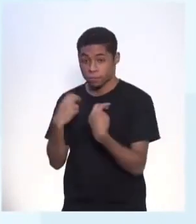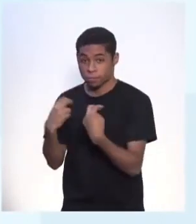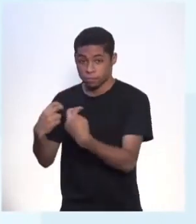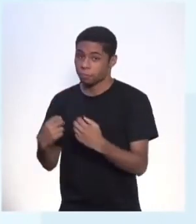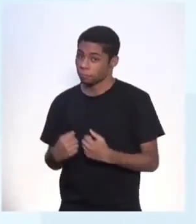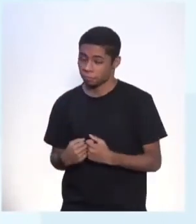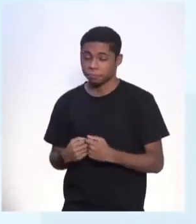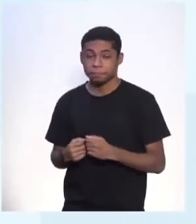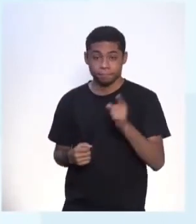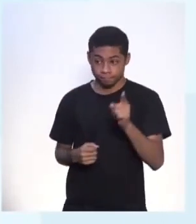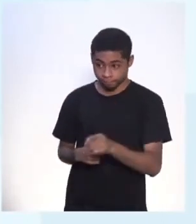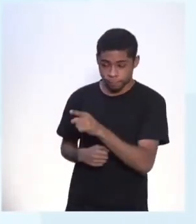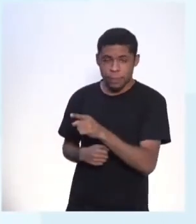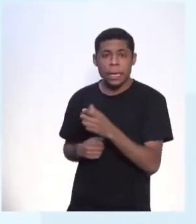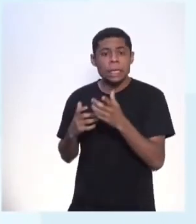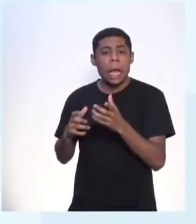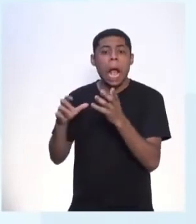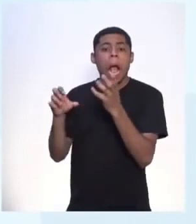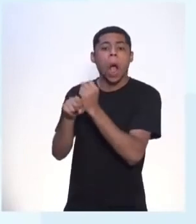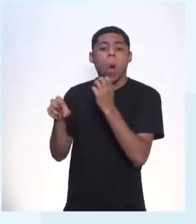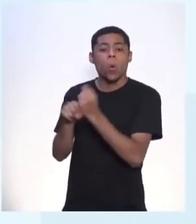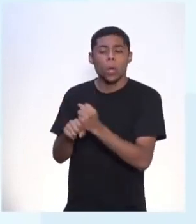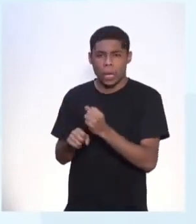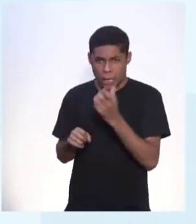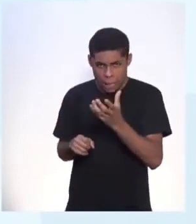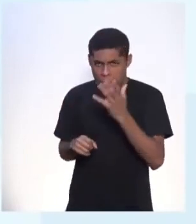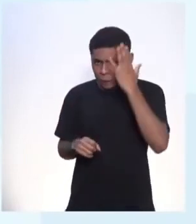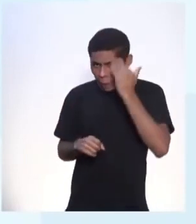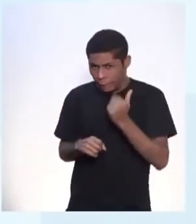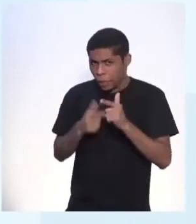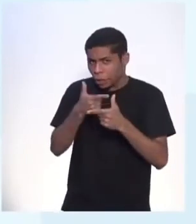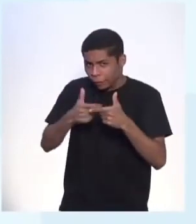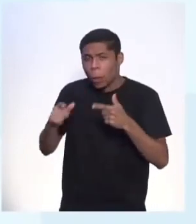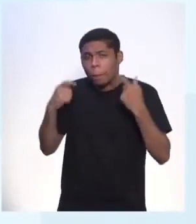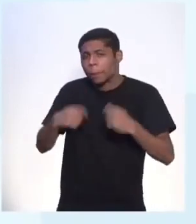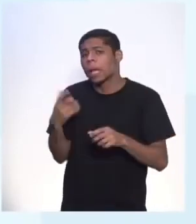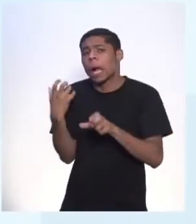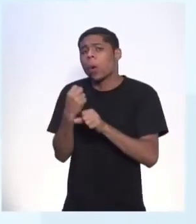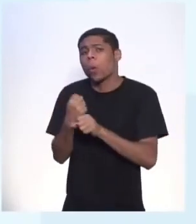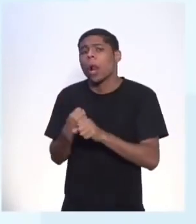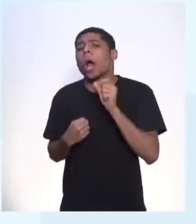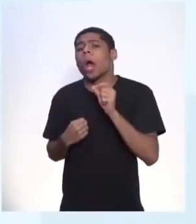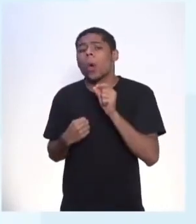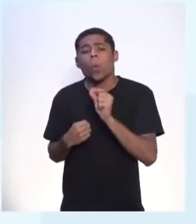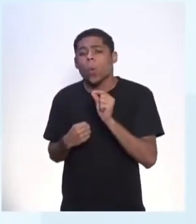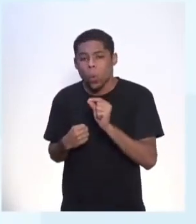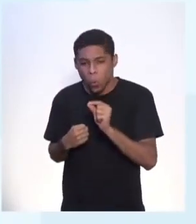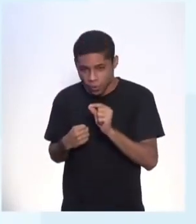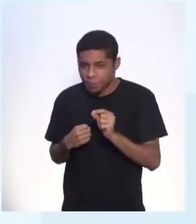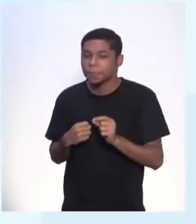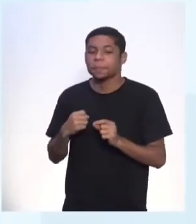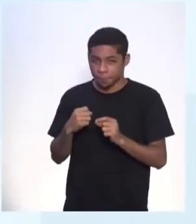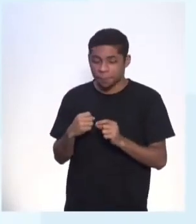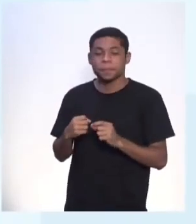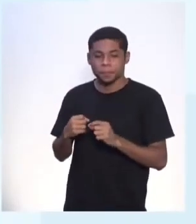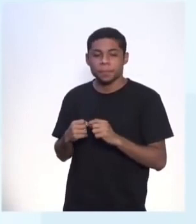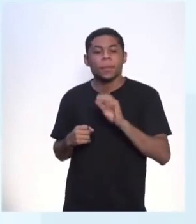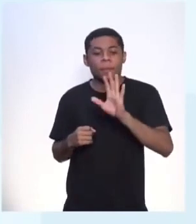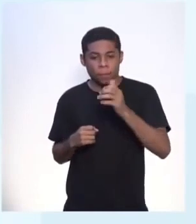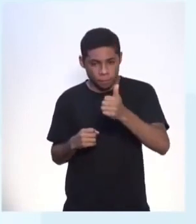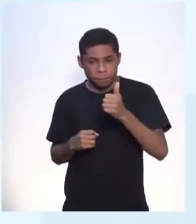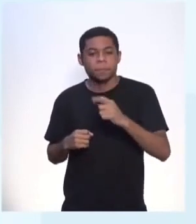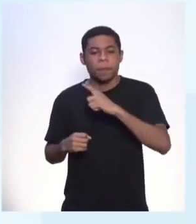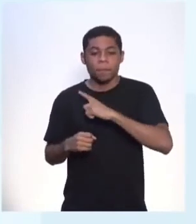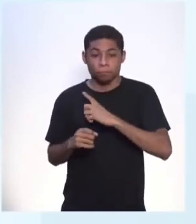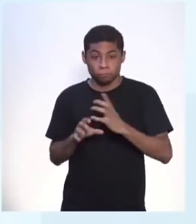é calcular aí aparece a lacuna, para vocês completarem, entre eles. Então, a razão entre